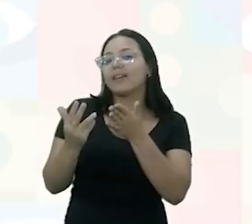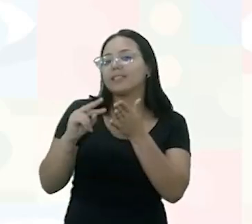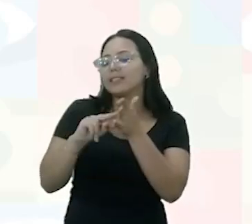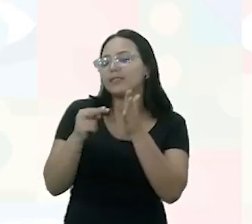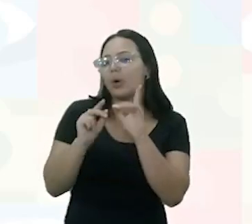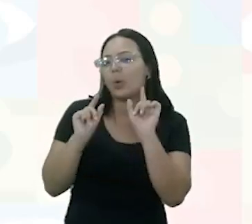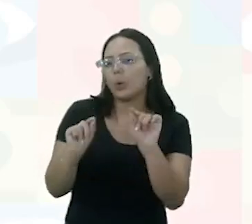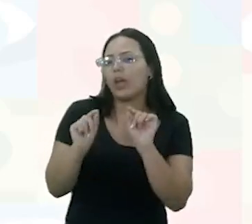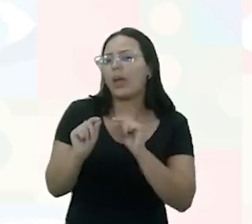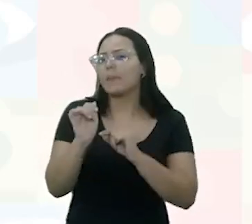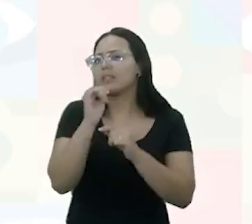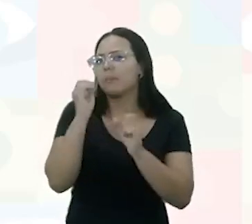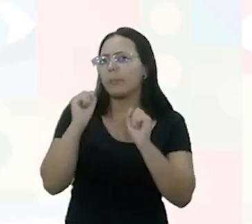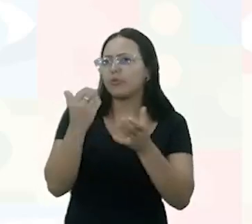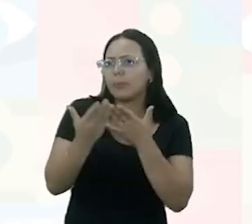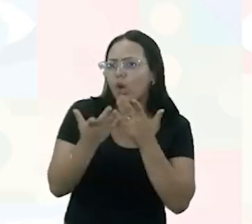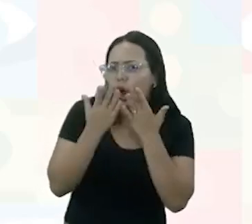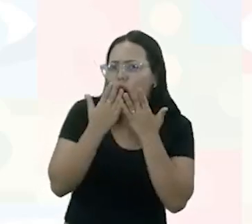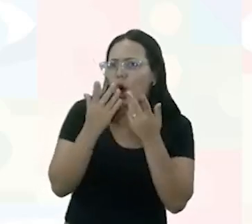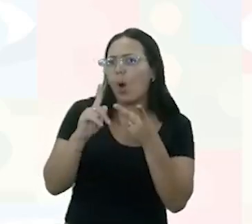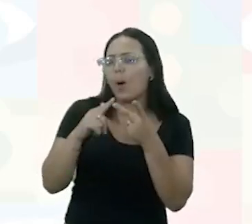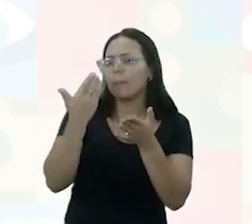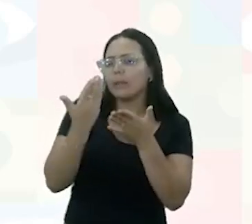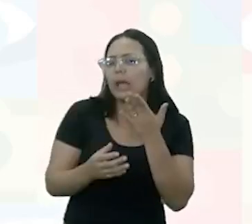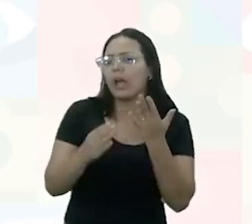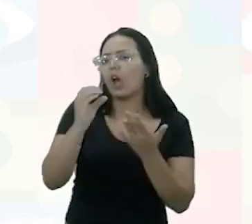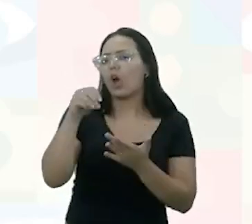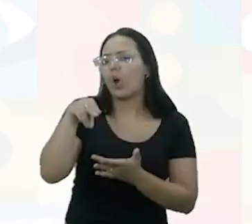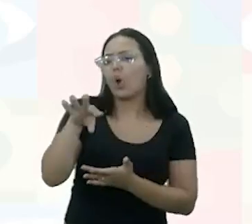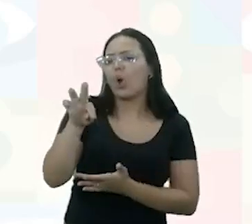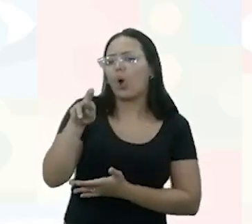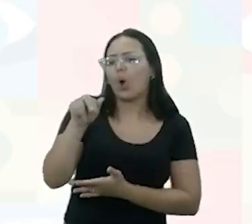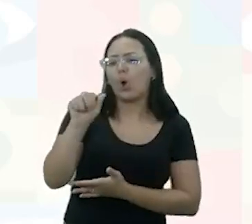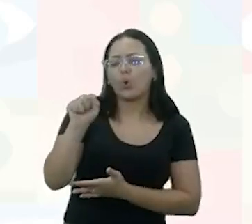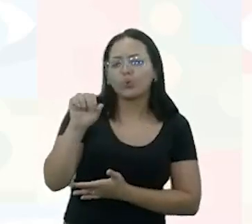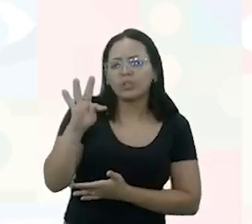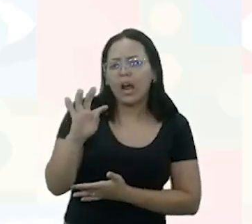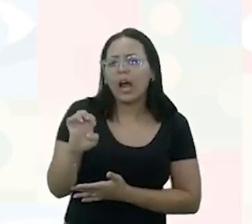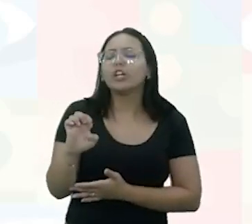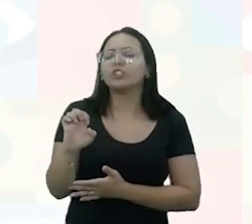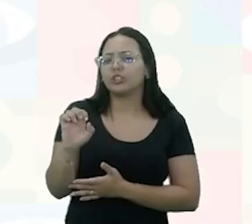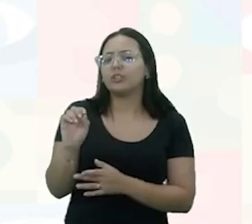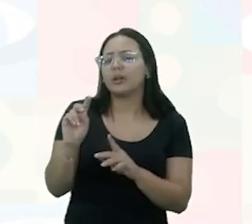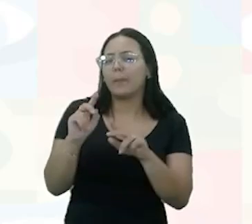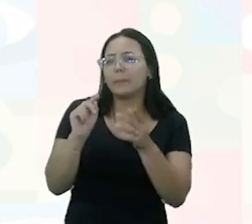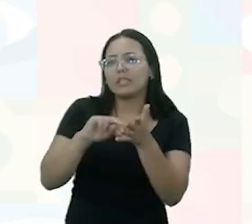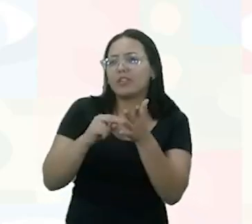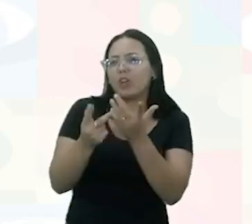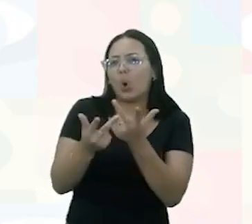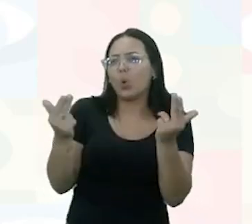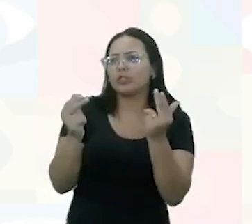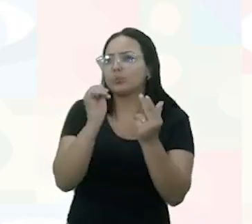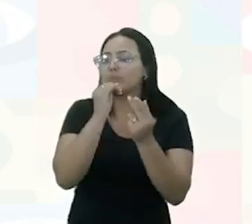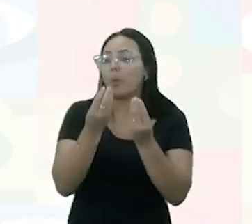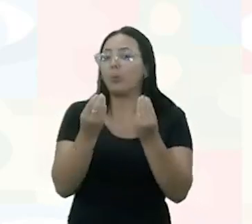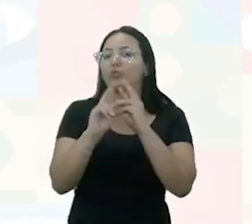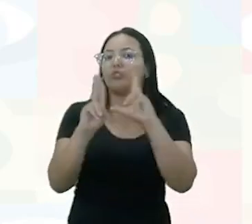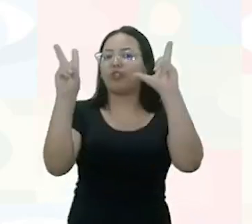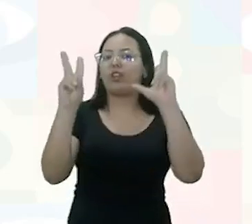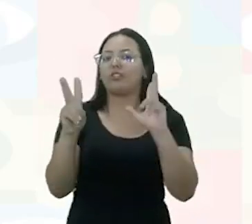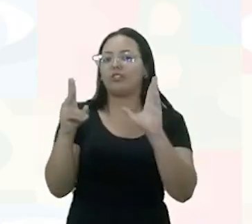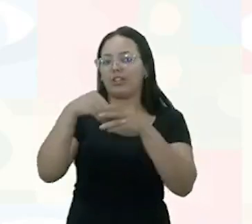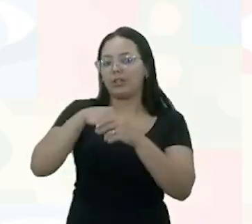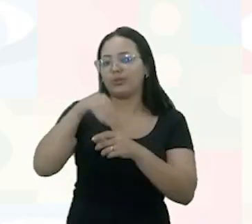dizendo o quê? De cor, de contraste, de tudo que faz a diferença de forma significativa